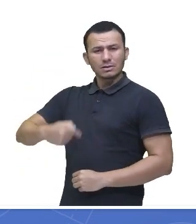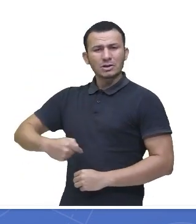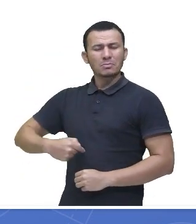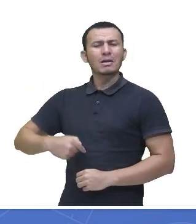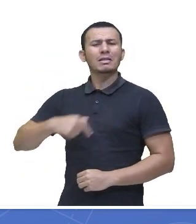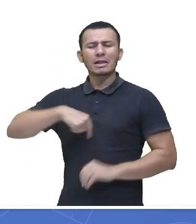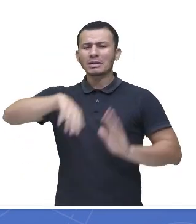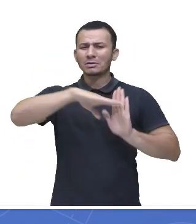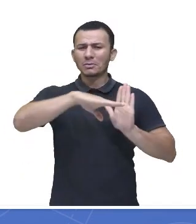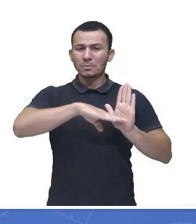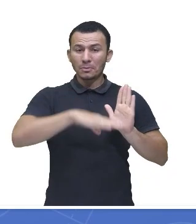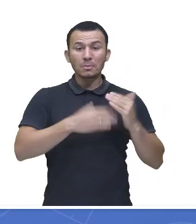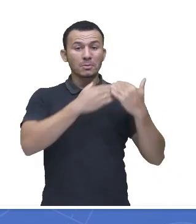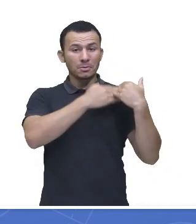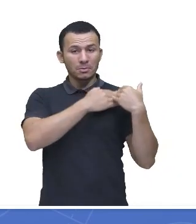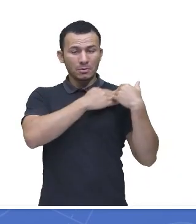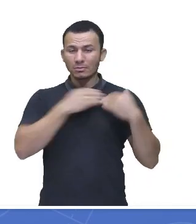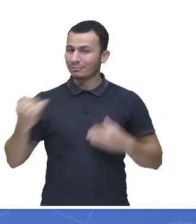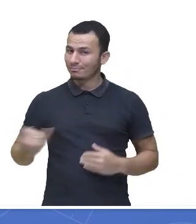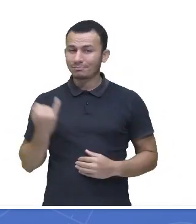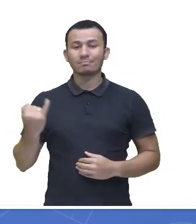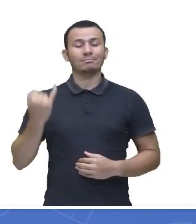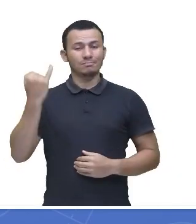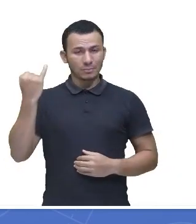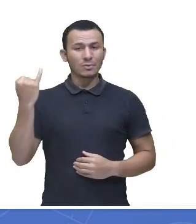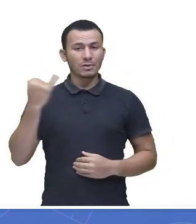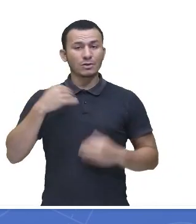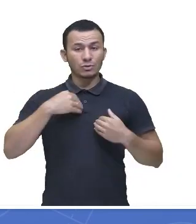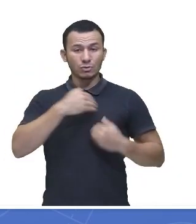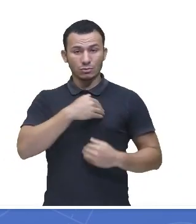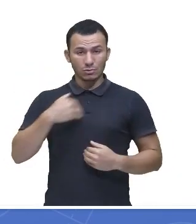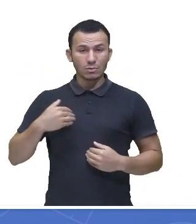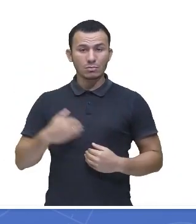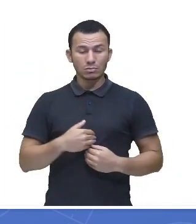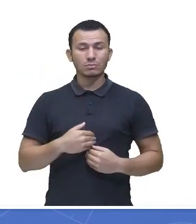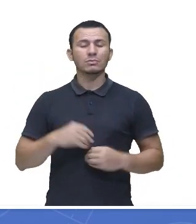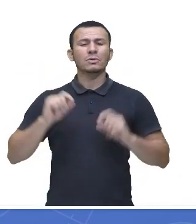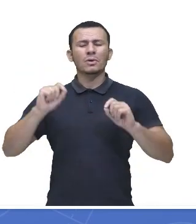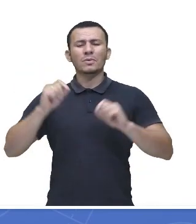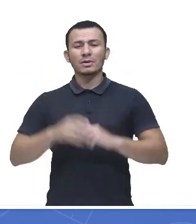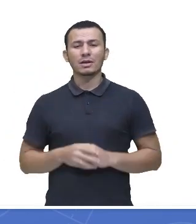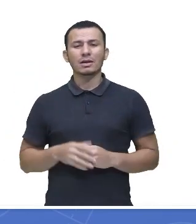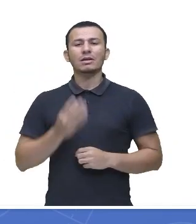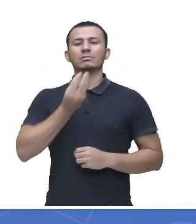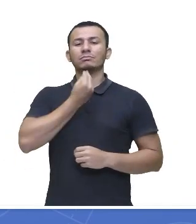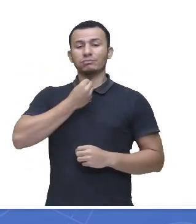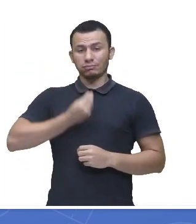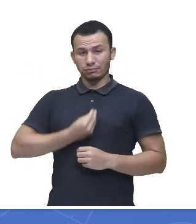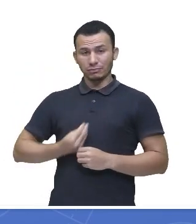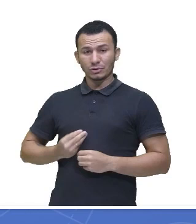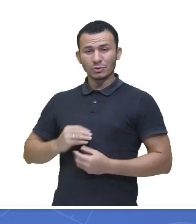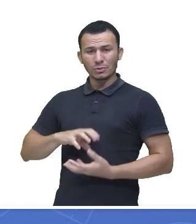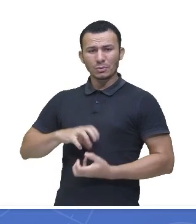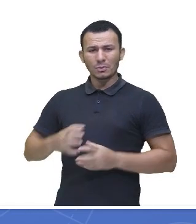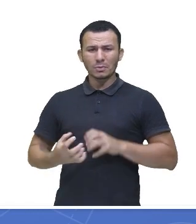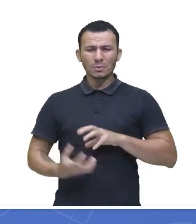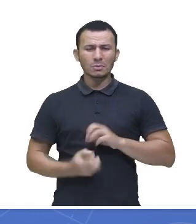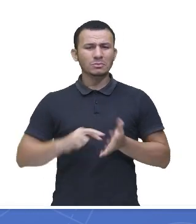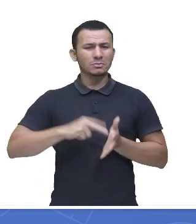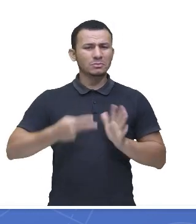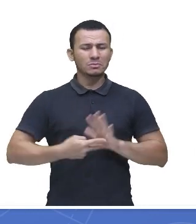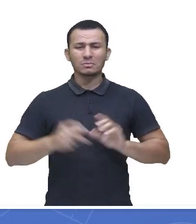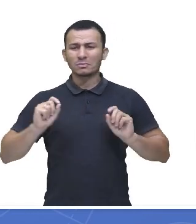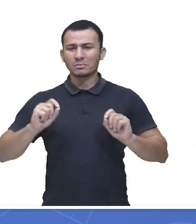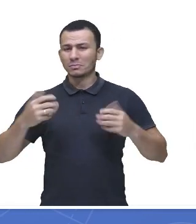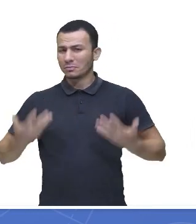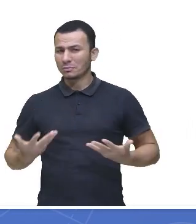por um processo importantíssimo do nosso organismo, que é a digestão. Então, vamos dar uma olhada no que é digestão. Digestão,